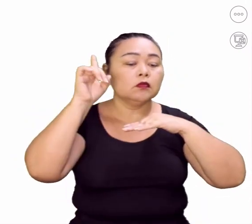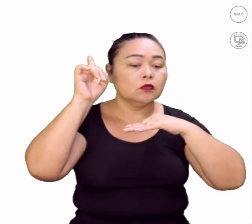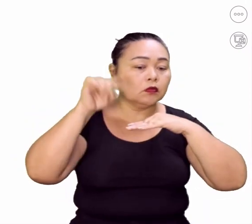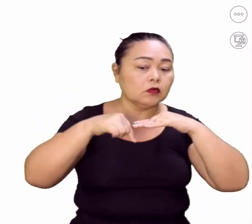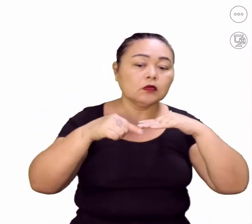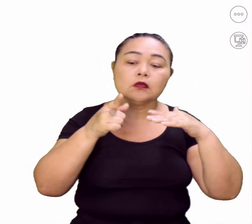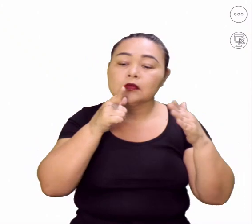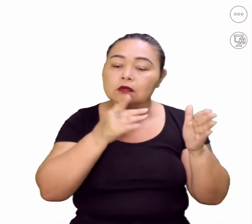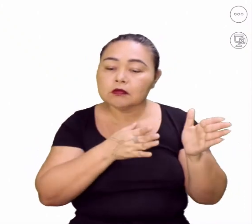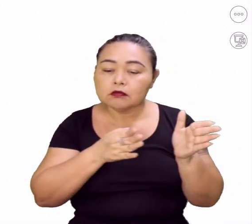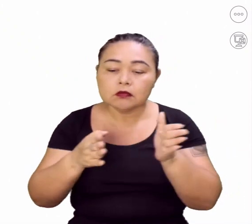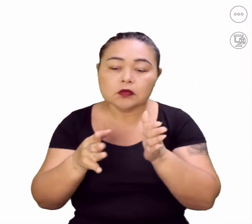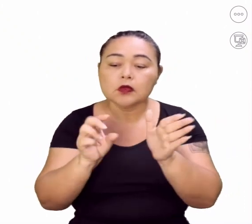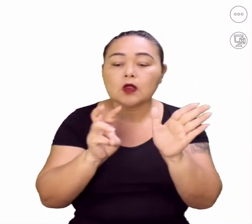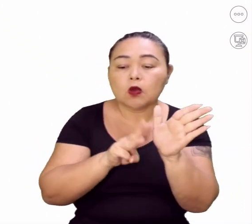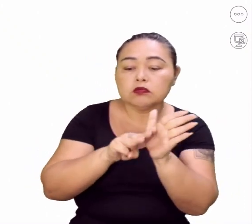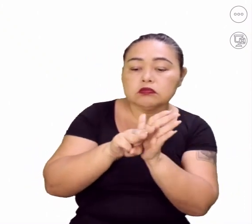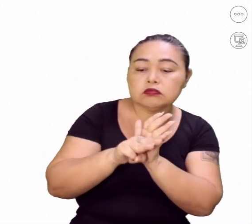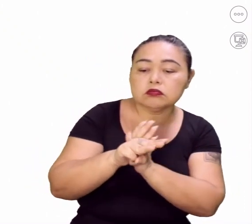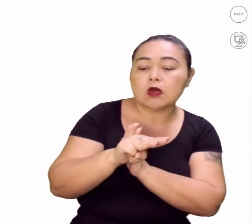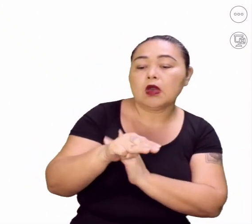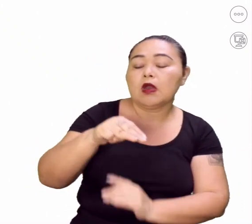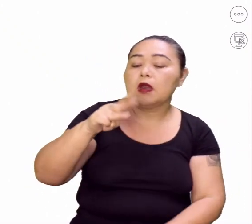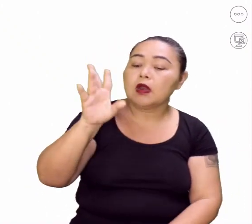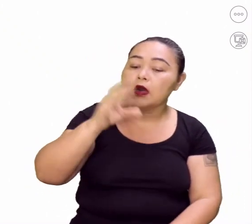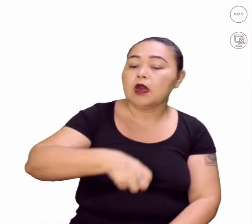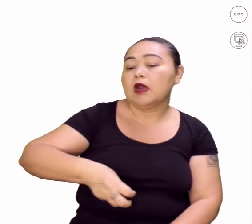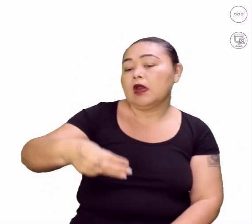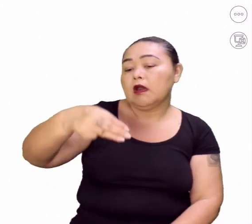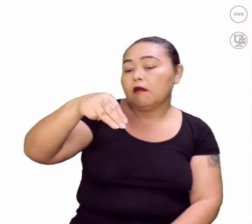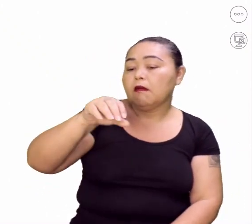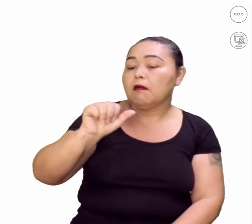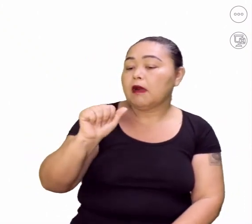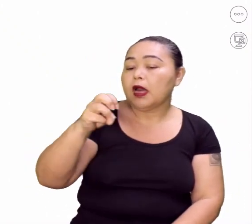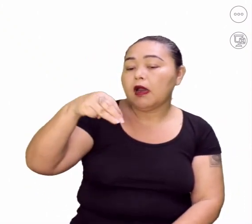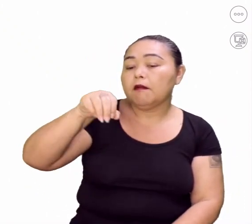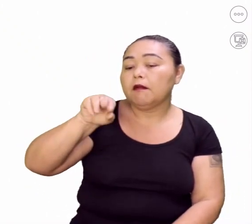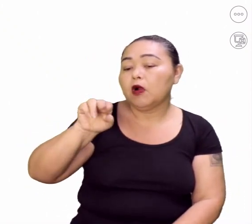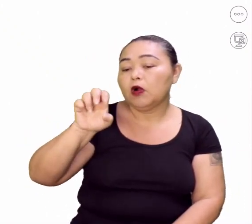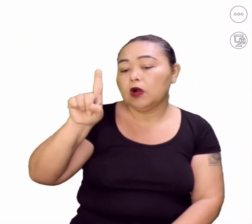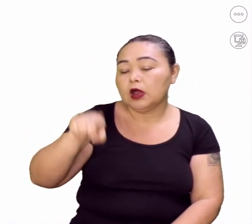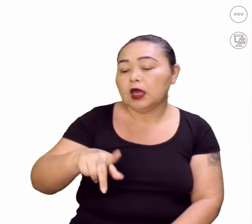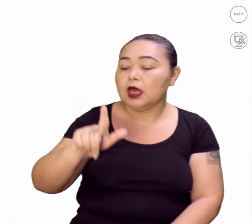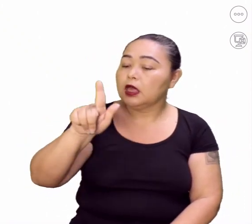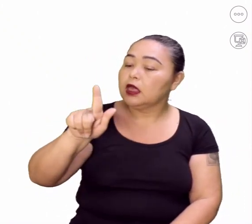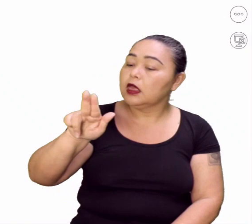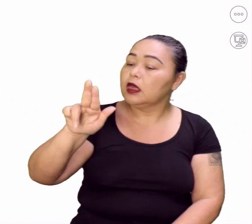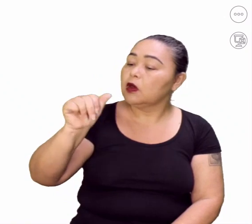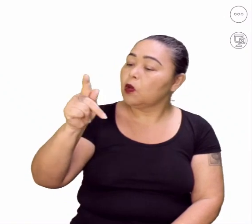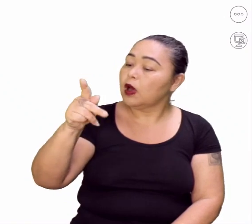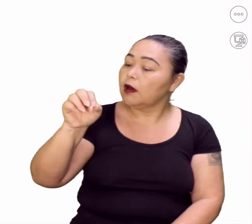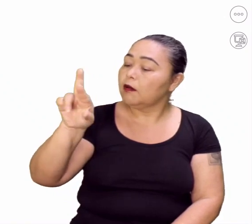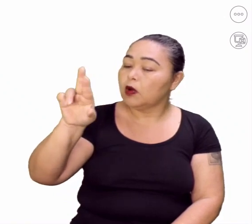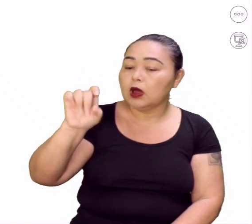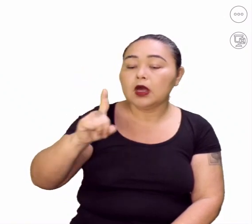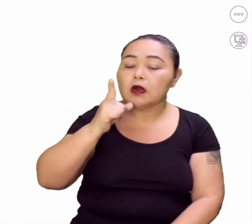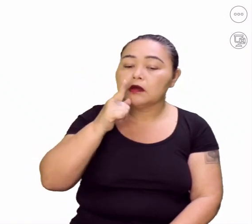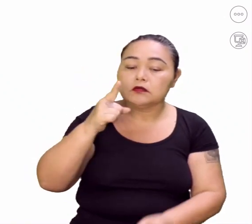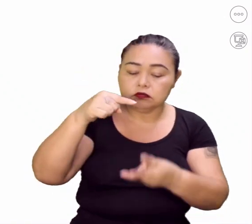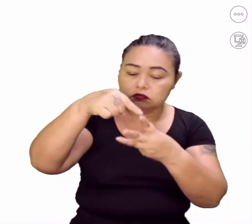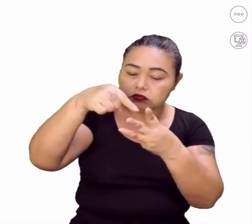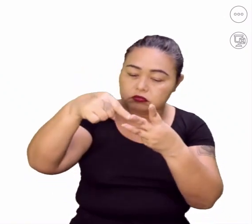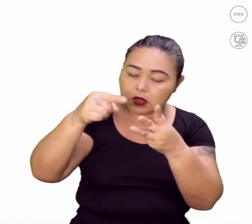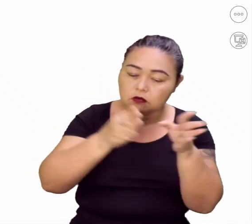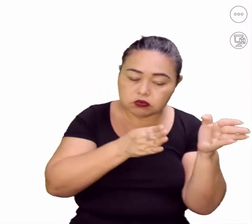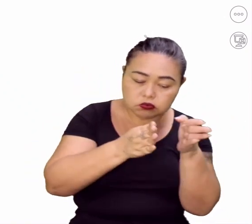Rio Madeira, Mamoré e Guaporé. Essa região aqui, ó, e essas